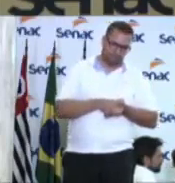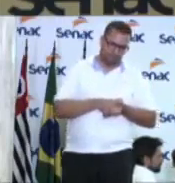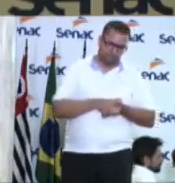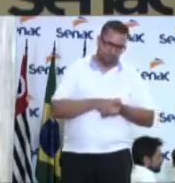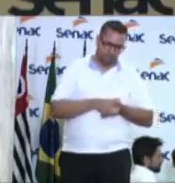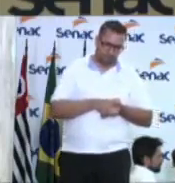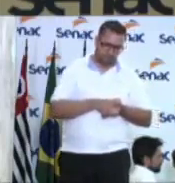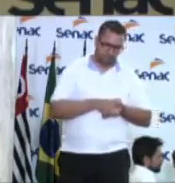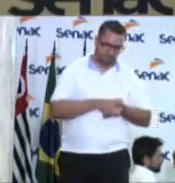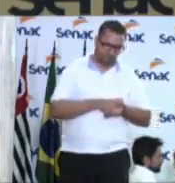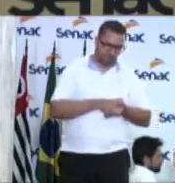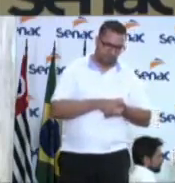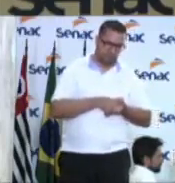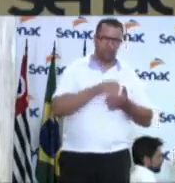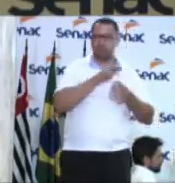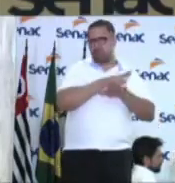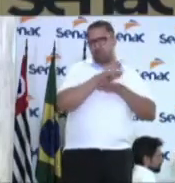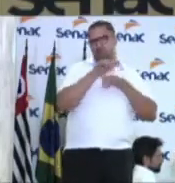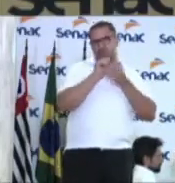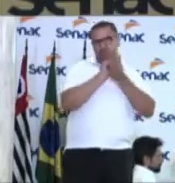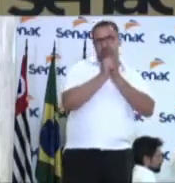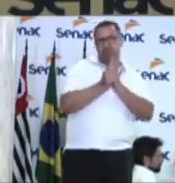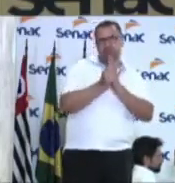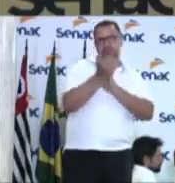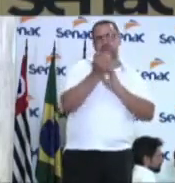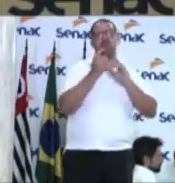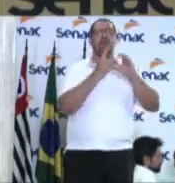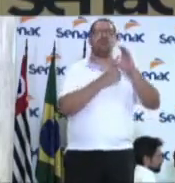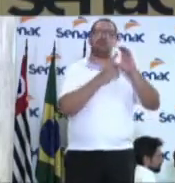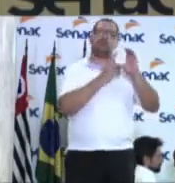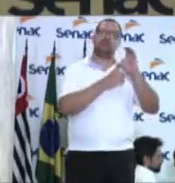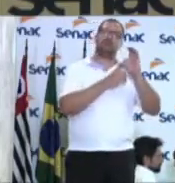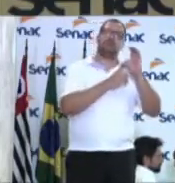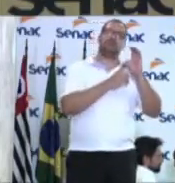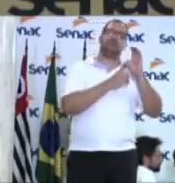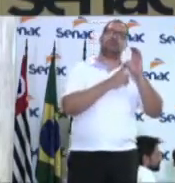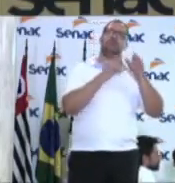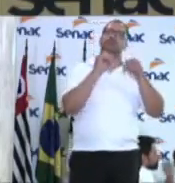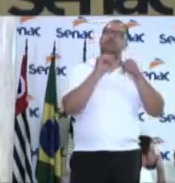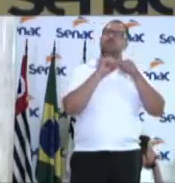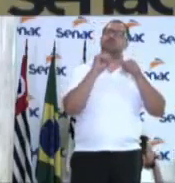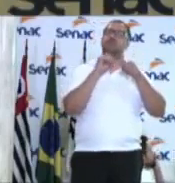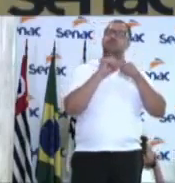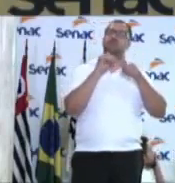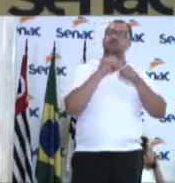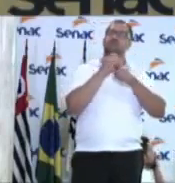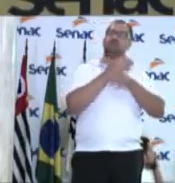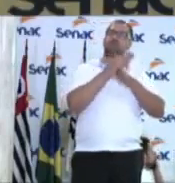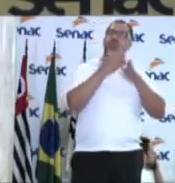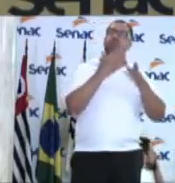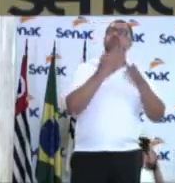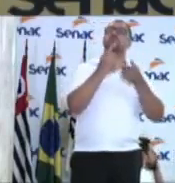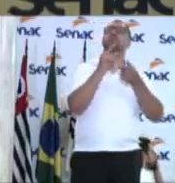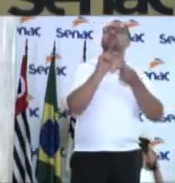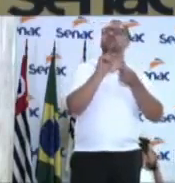muitas vezes, a maioria das vezes, o cliente quer fazer, né, e quer abrir, mas eles também,